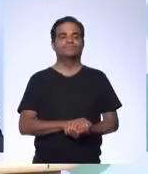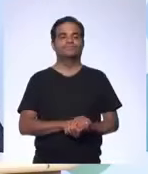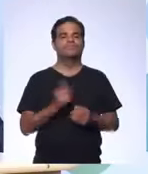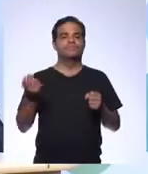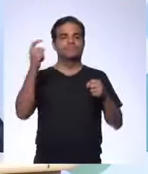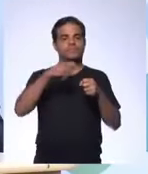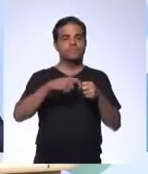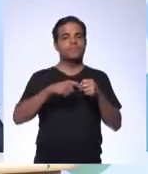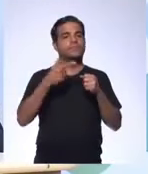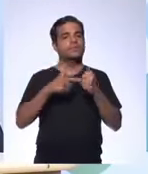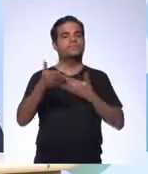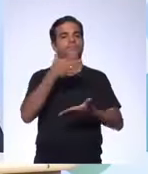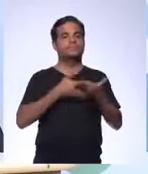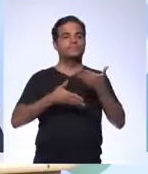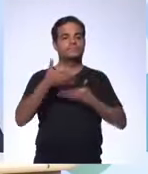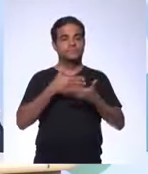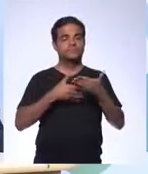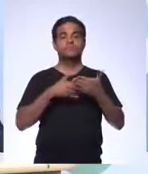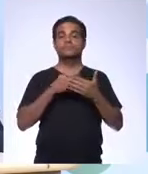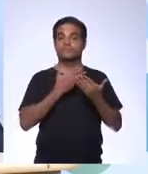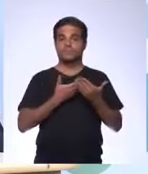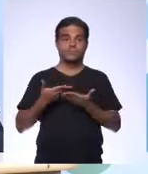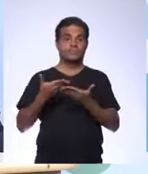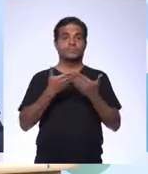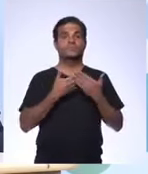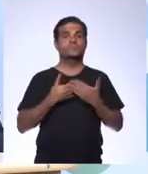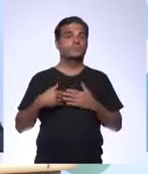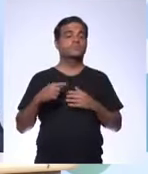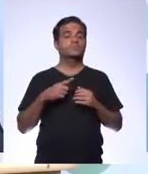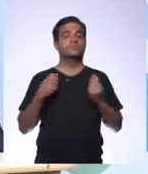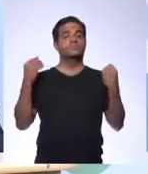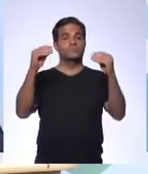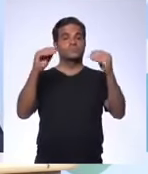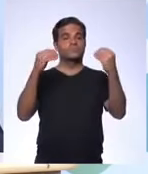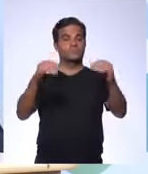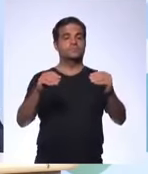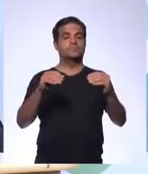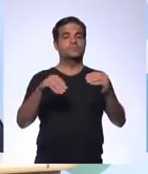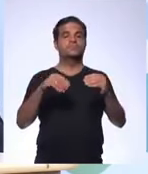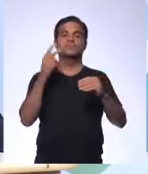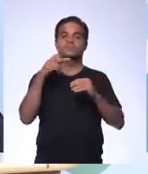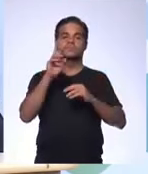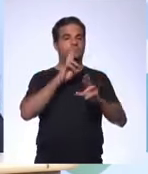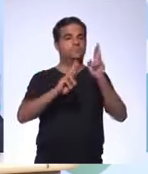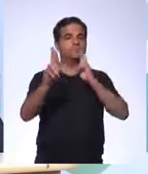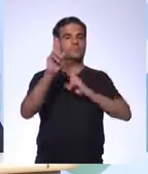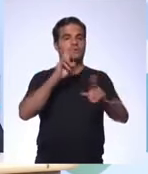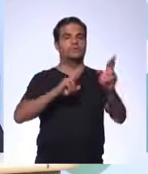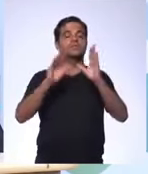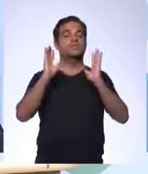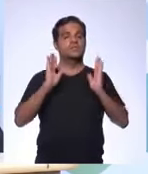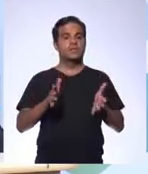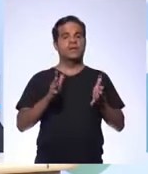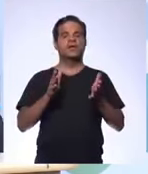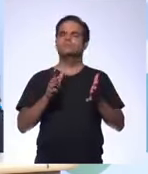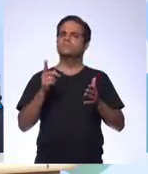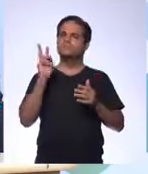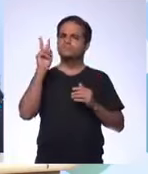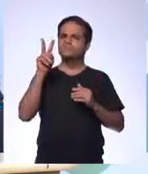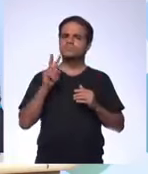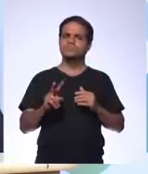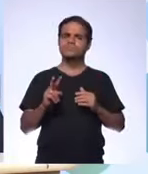Voltamos para a interação, os estudantes estão aqui colocando as suas respostas. E olha, nós